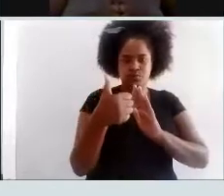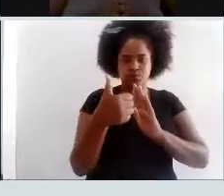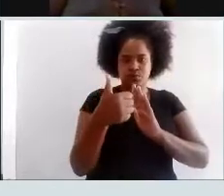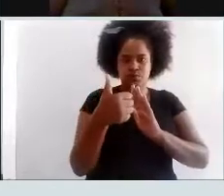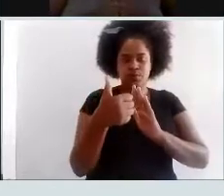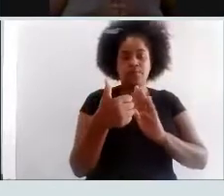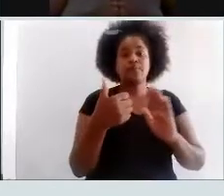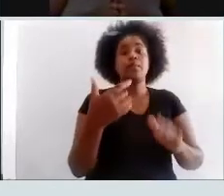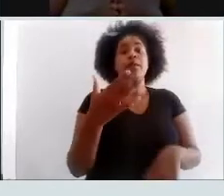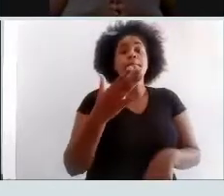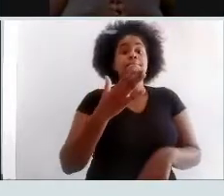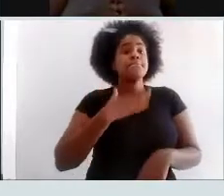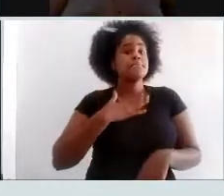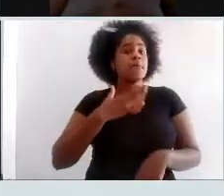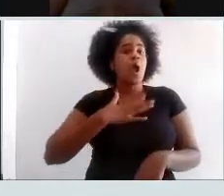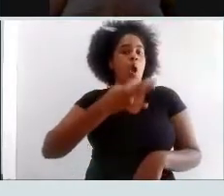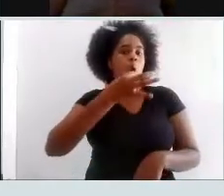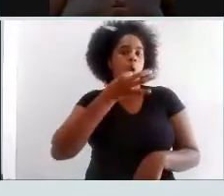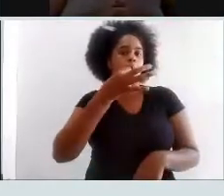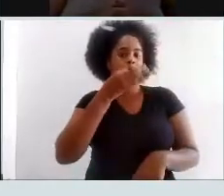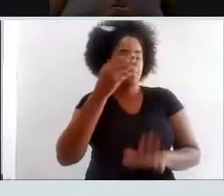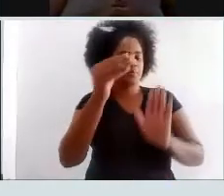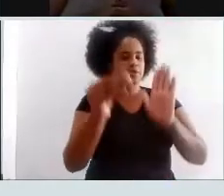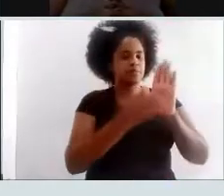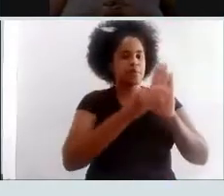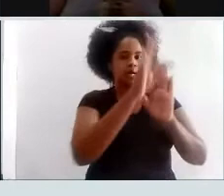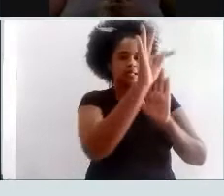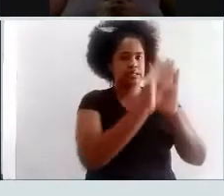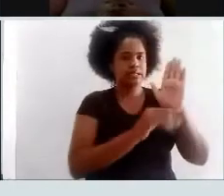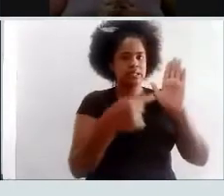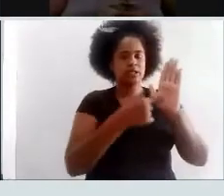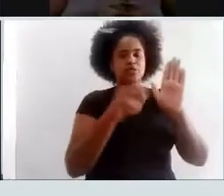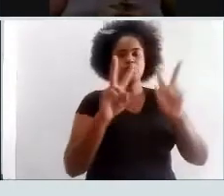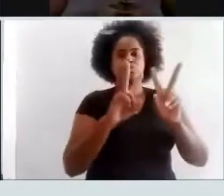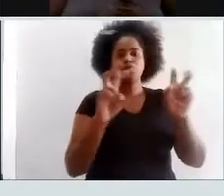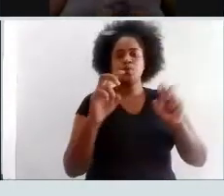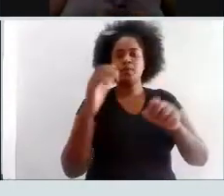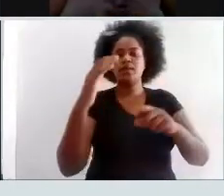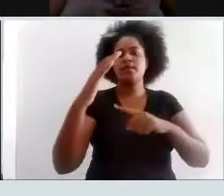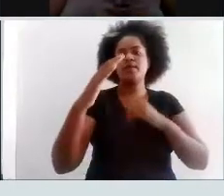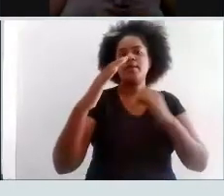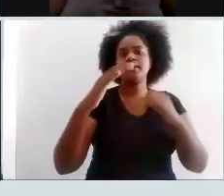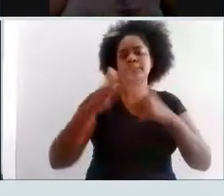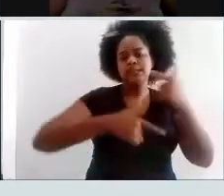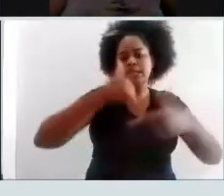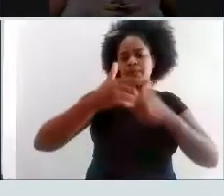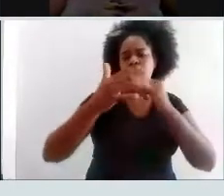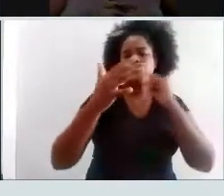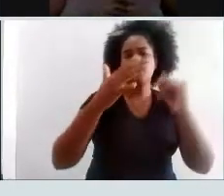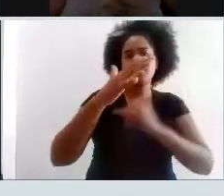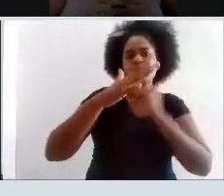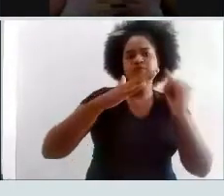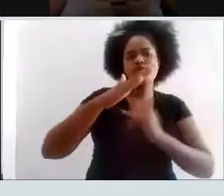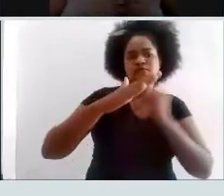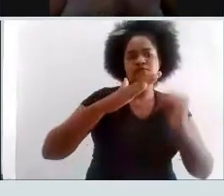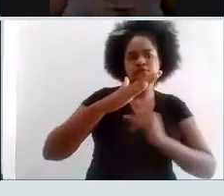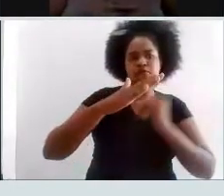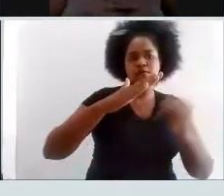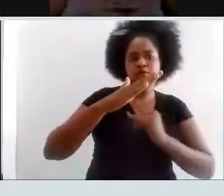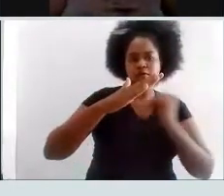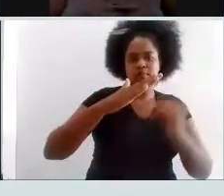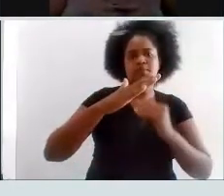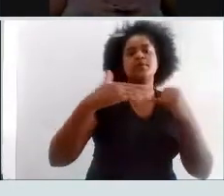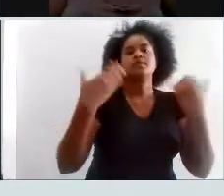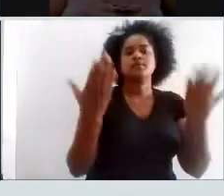atualidade, da informalidade, essa é a minha tese. Eu vou falar sobre informalidade, quais são as consequências, o que